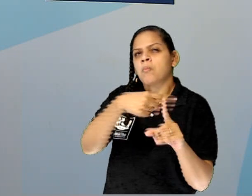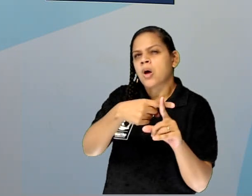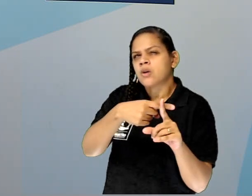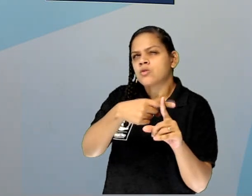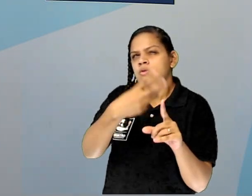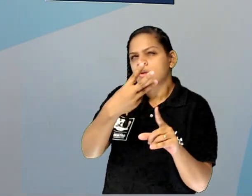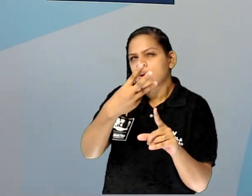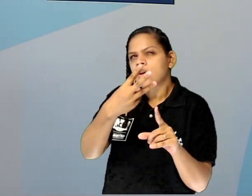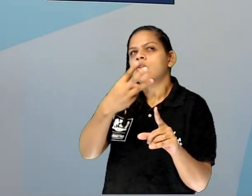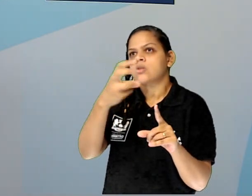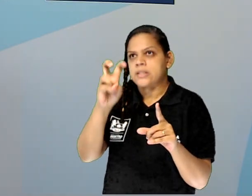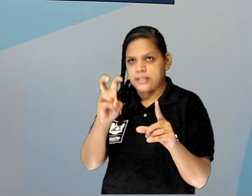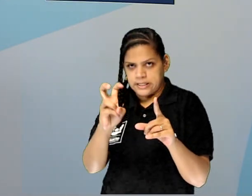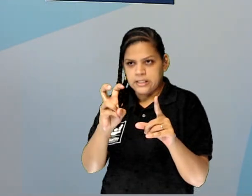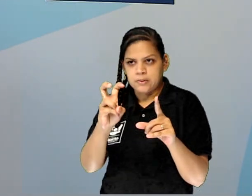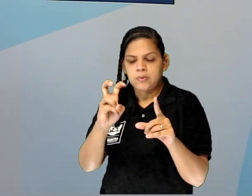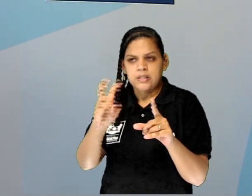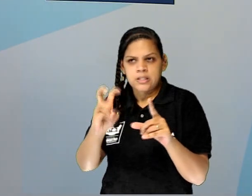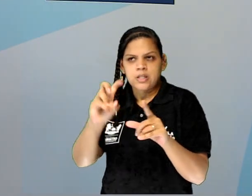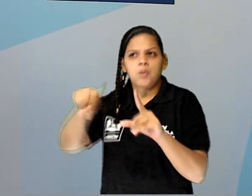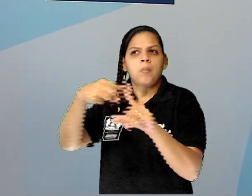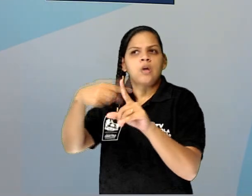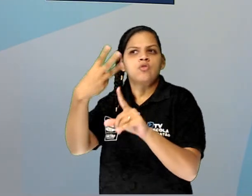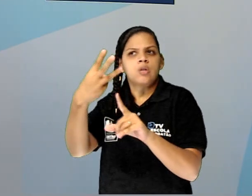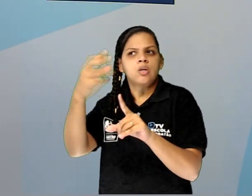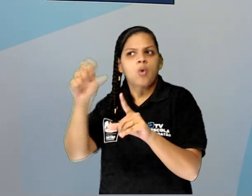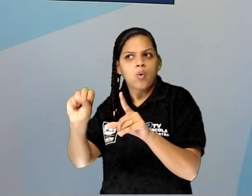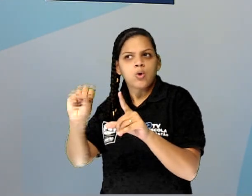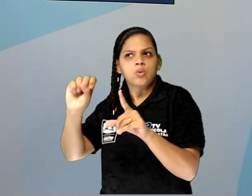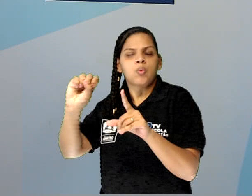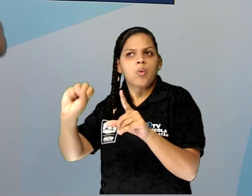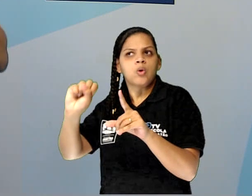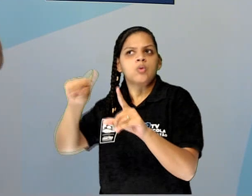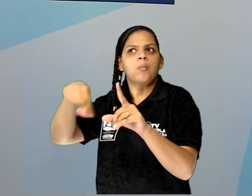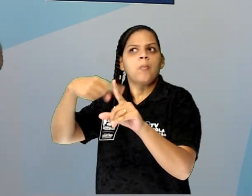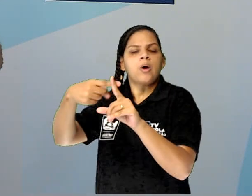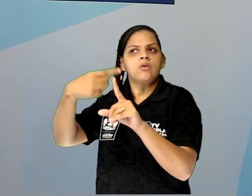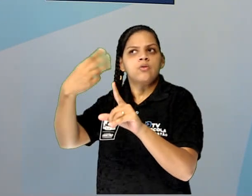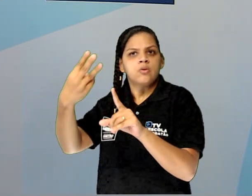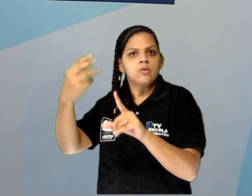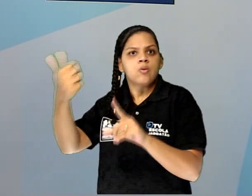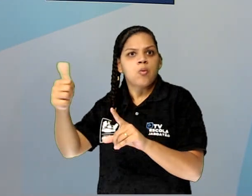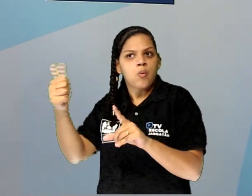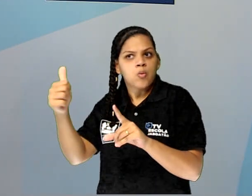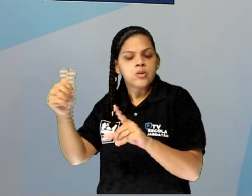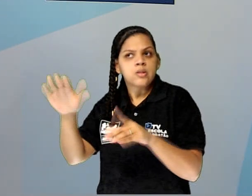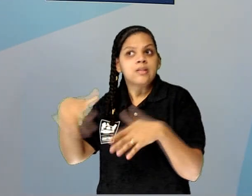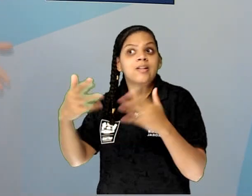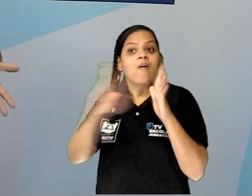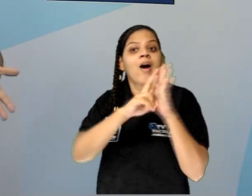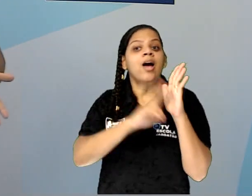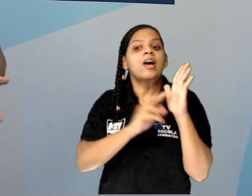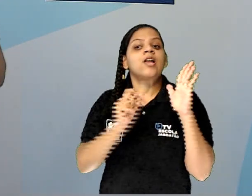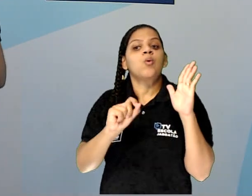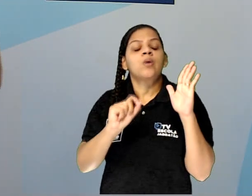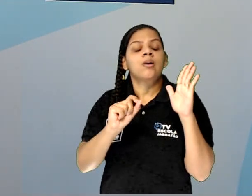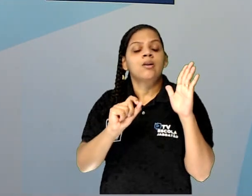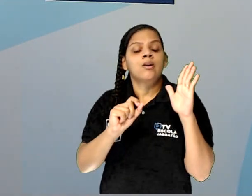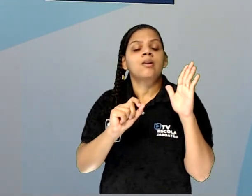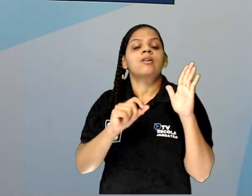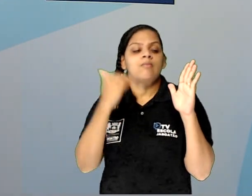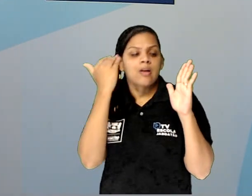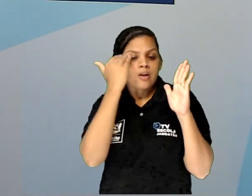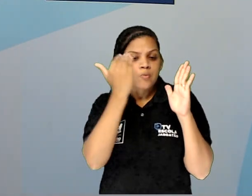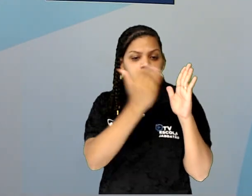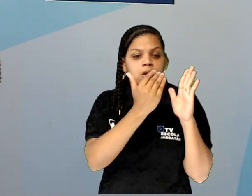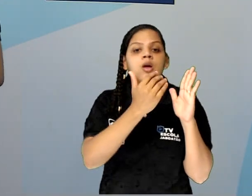não é? Dá 5. 5 mais 3 dá 8. 8 mais 3 dá 11. Opa, encontrei a regra. A regra é somar sempre 3. Então, 11